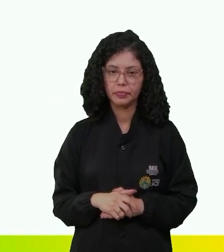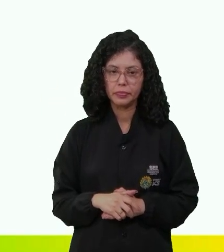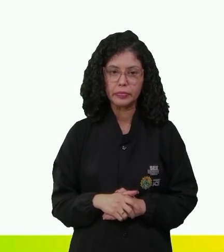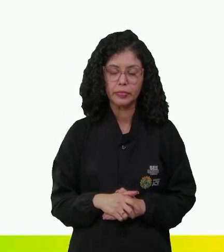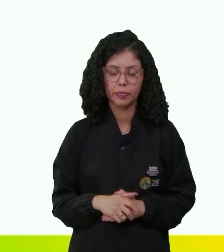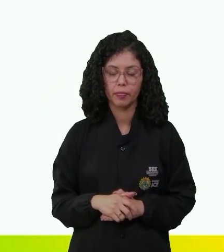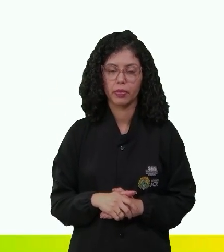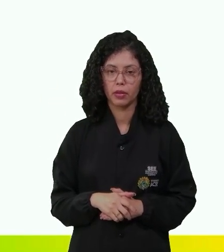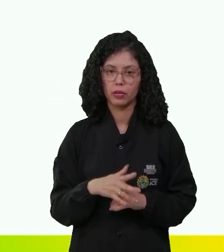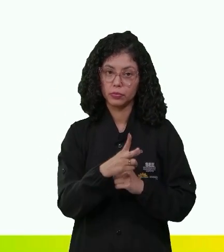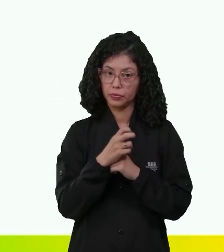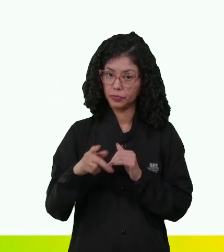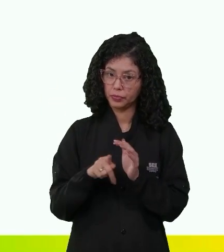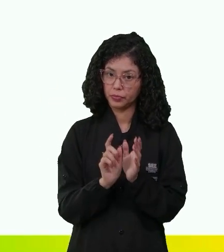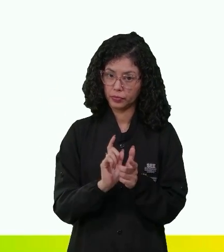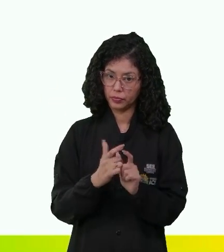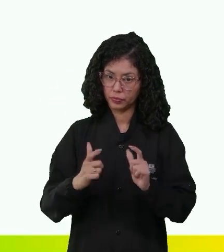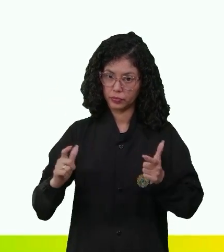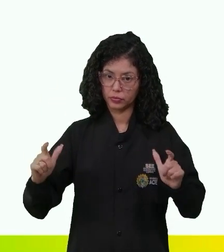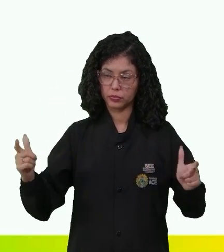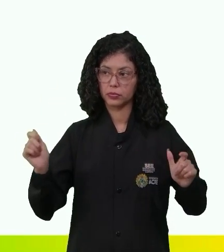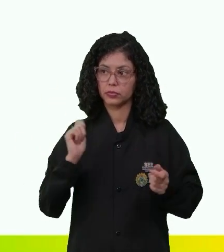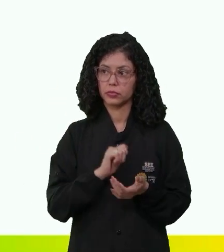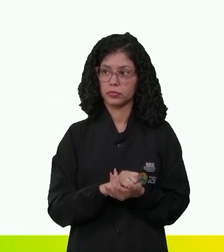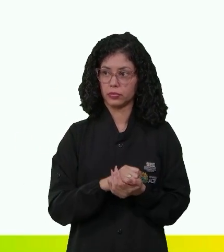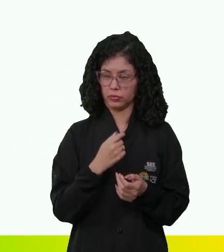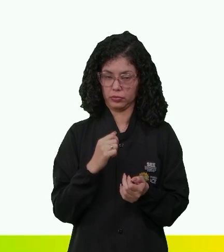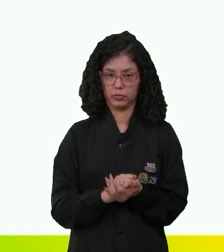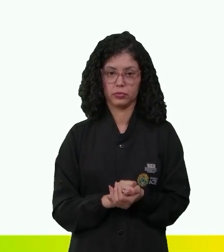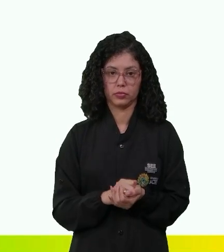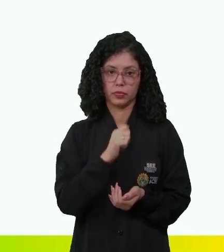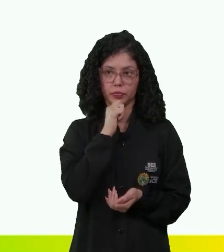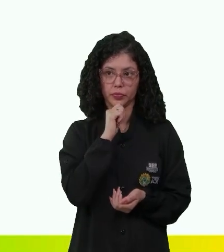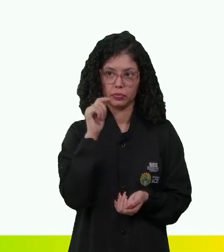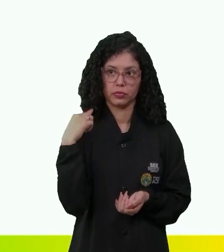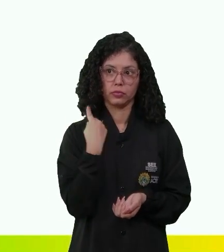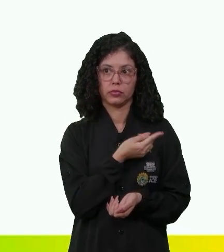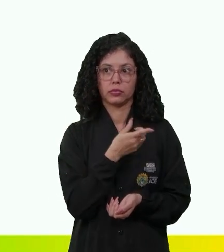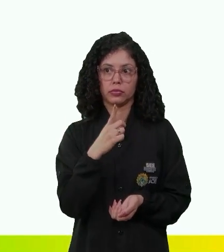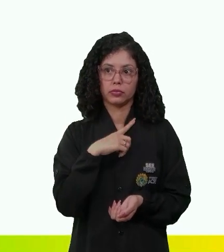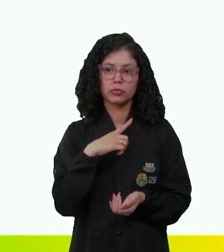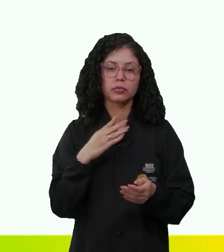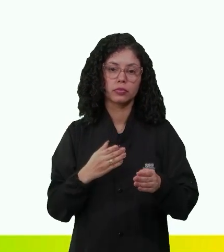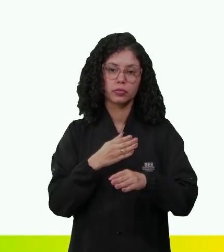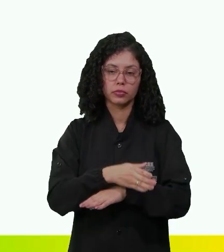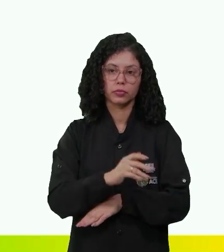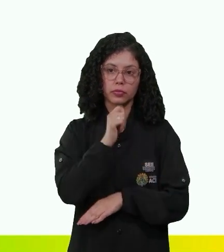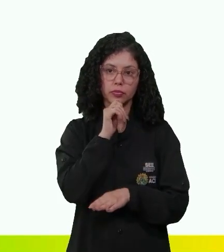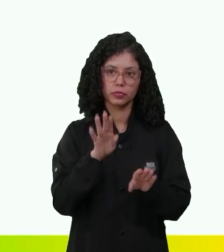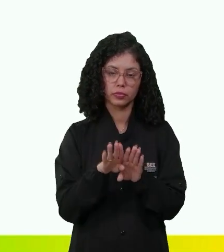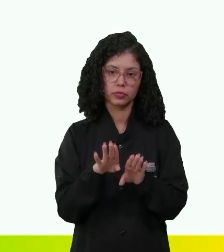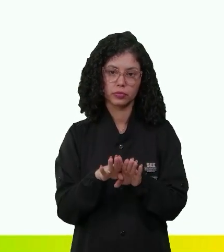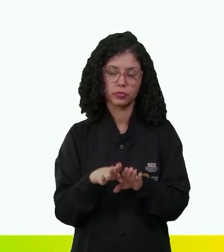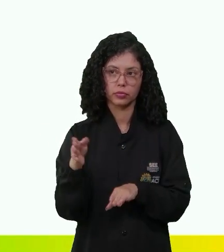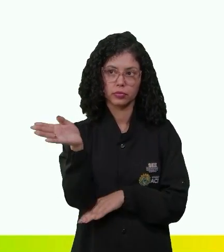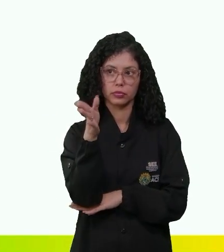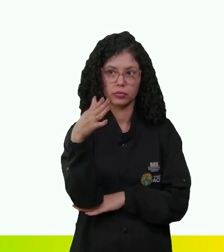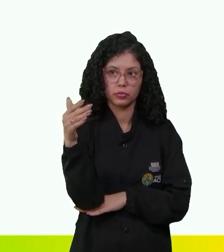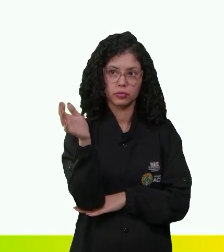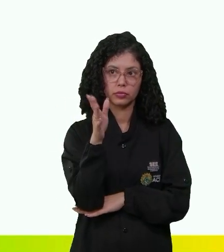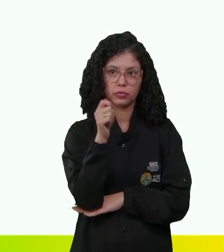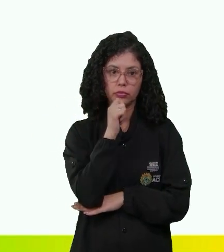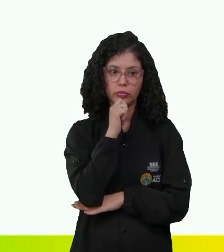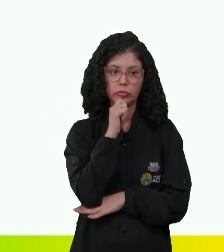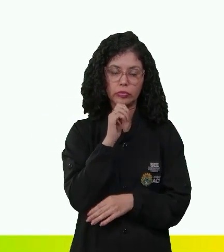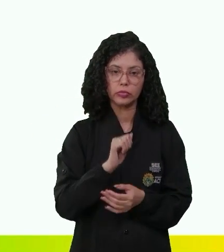Continuando, a expansão territorial e a consolidação. Nós temos aqui as entradas e as bandeiras, além